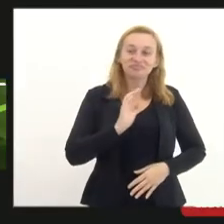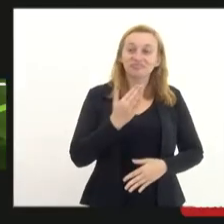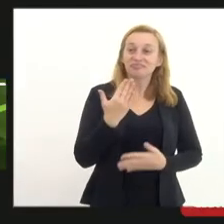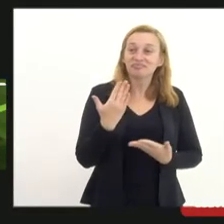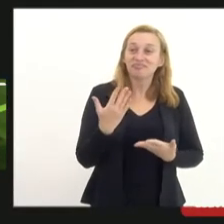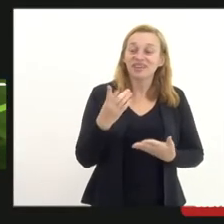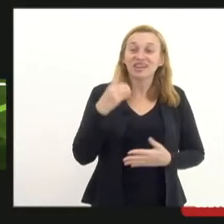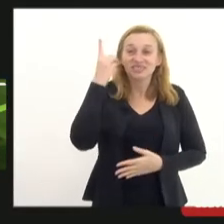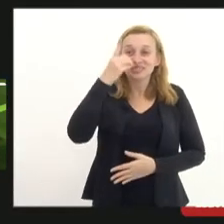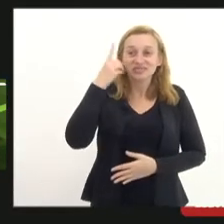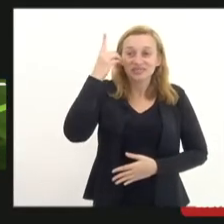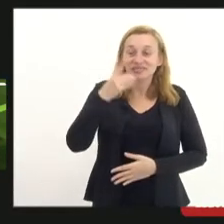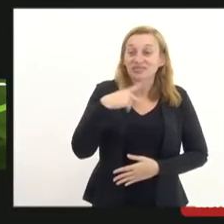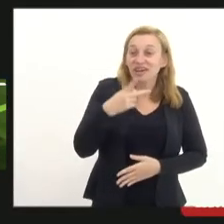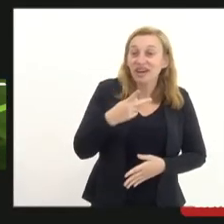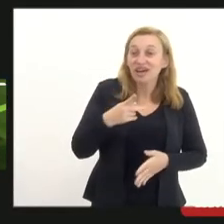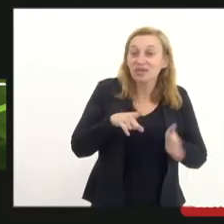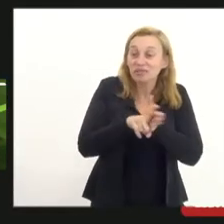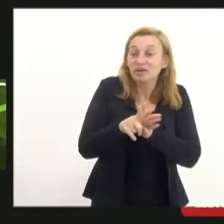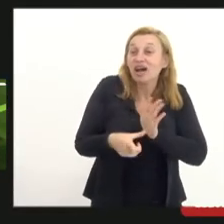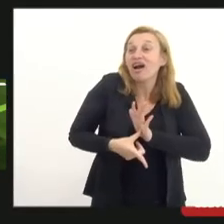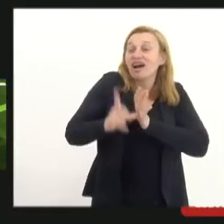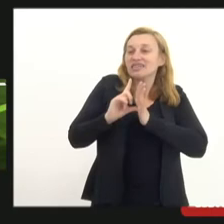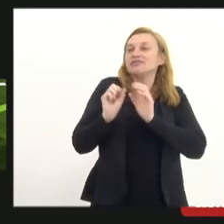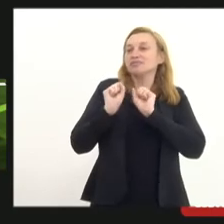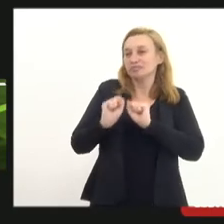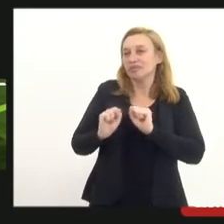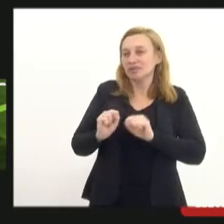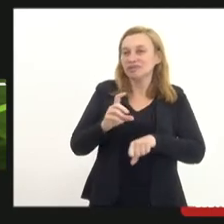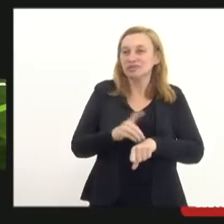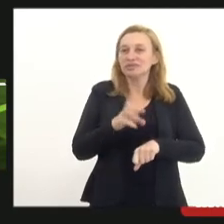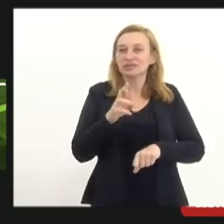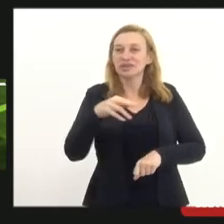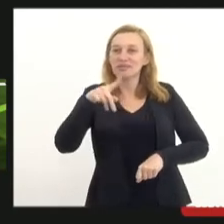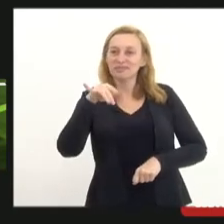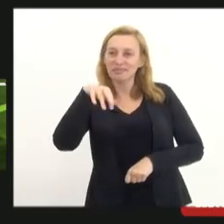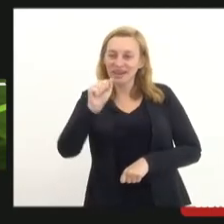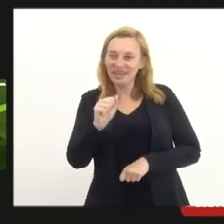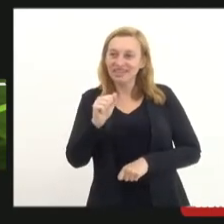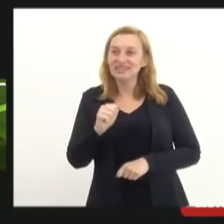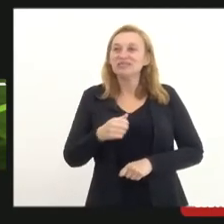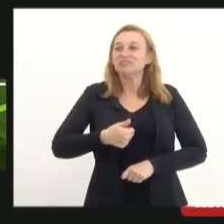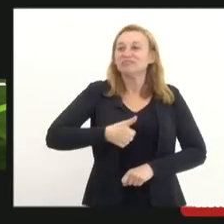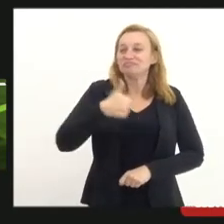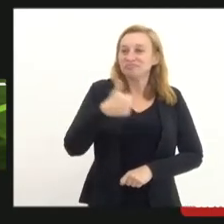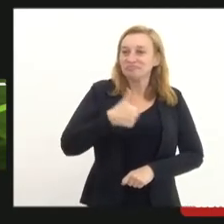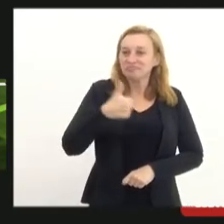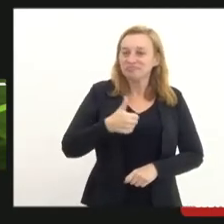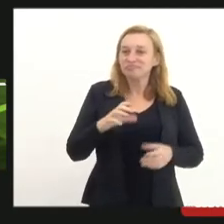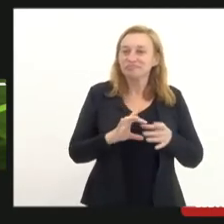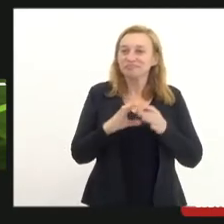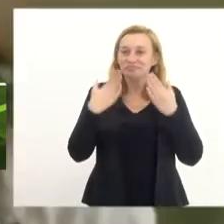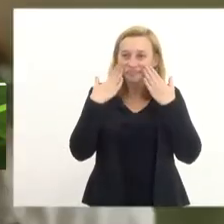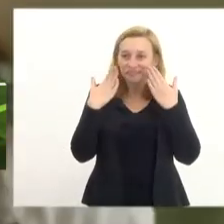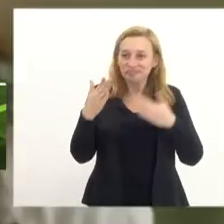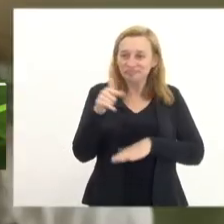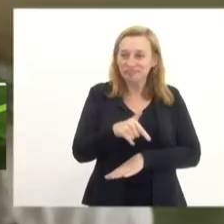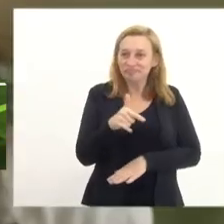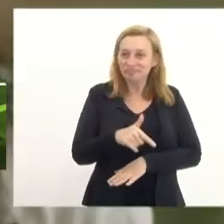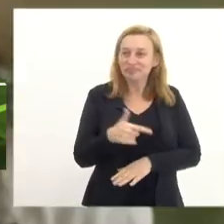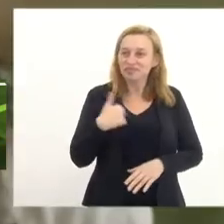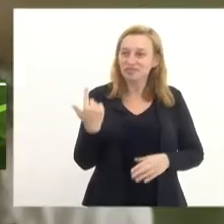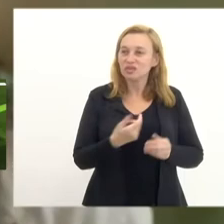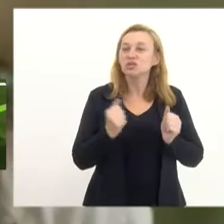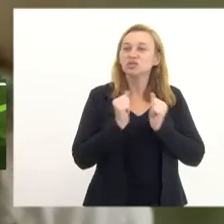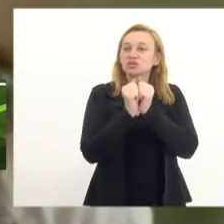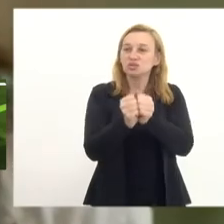uma pergunta antes? Pois não, doutora Magda. Bom, primeiro, deixa eu apresentar aqui, nós estamos junto